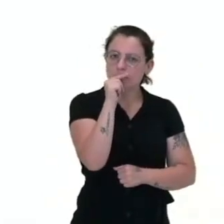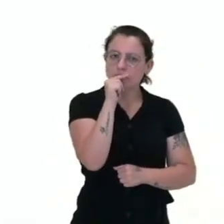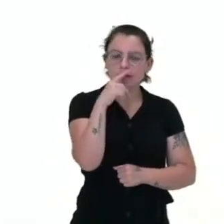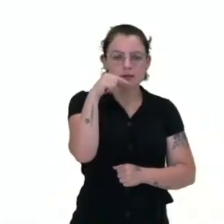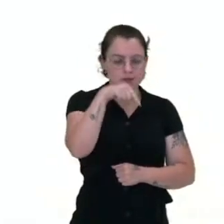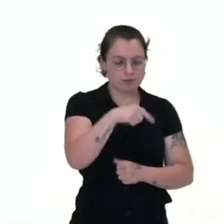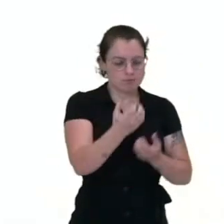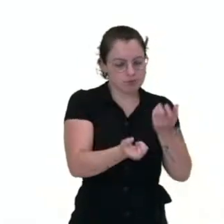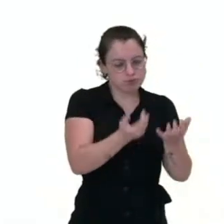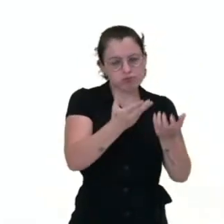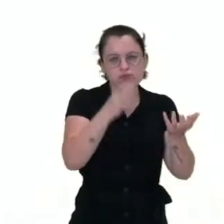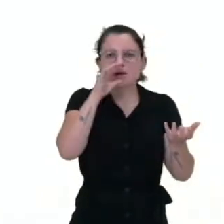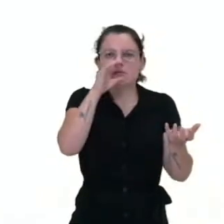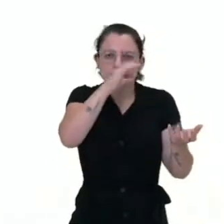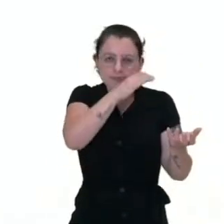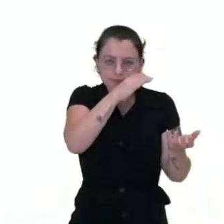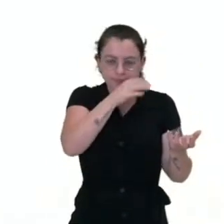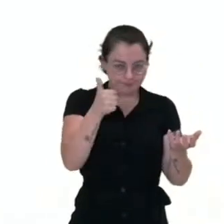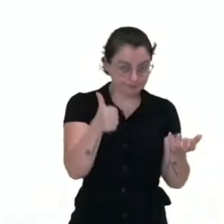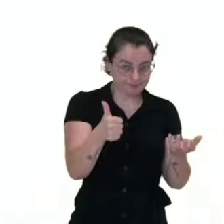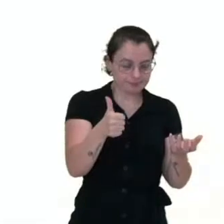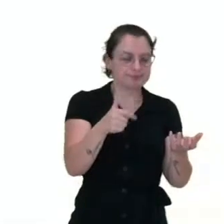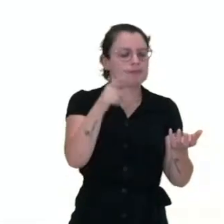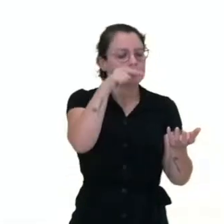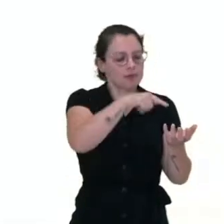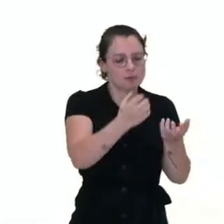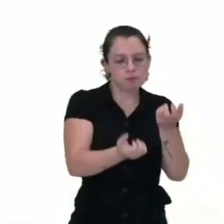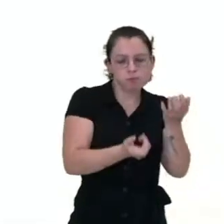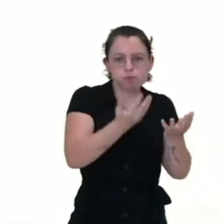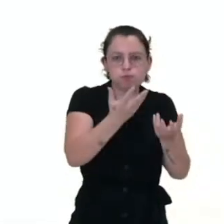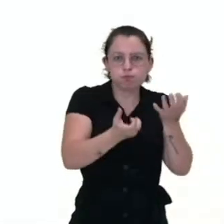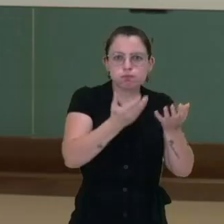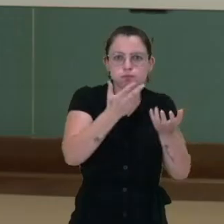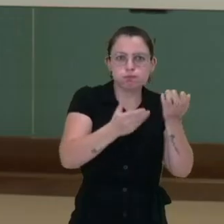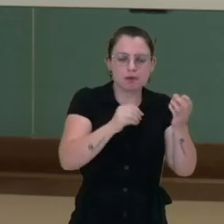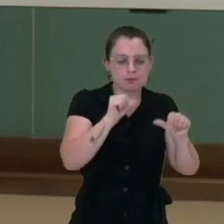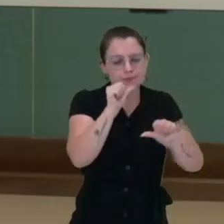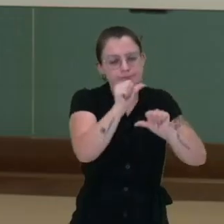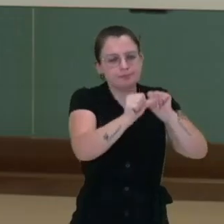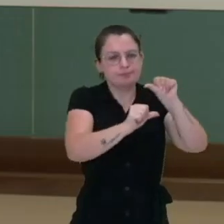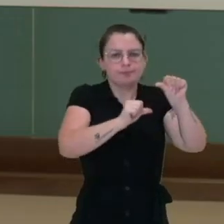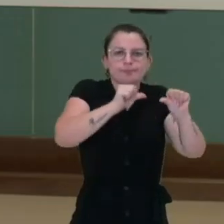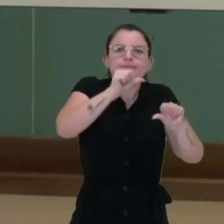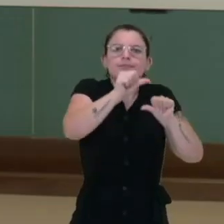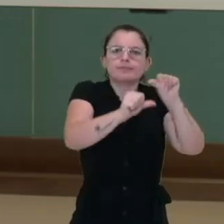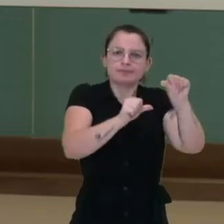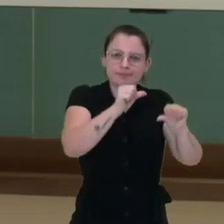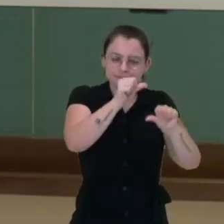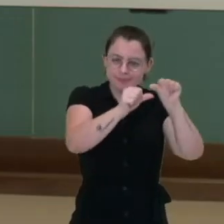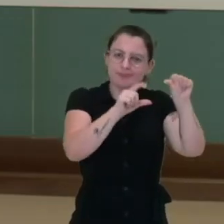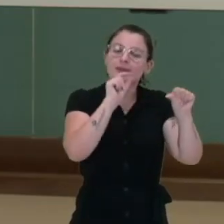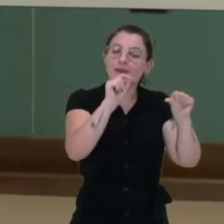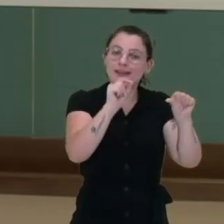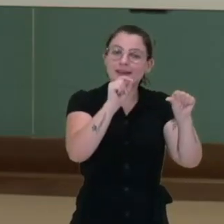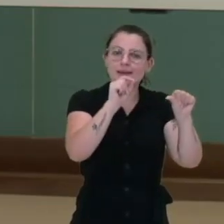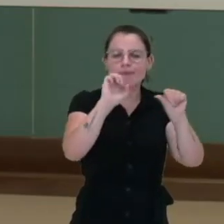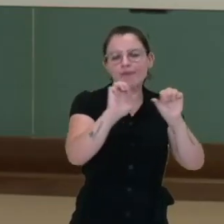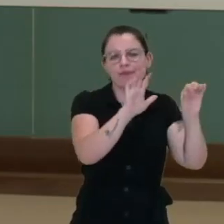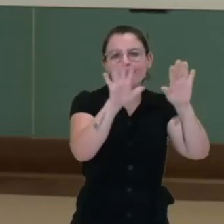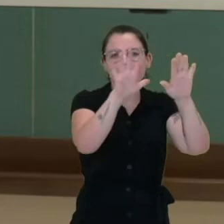sendo aquecida. Quando essa água passa do estado líquido para o estado gasoso, o